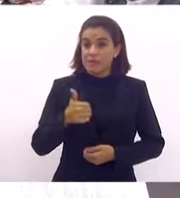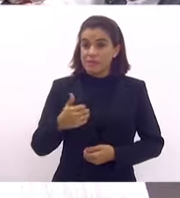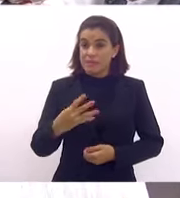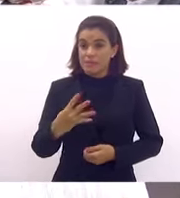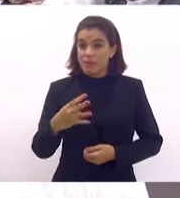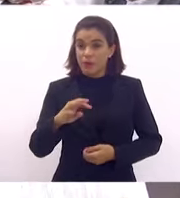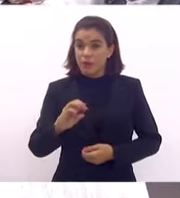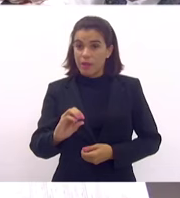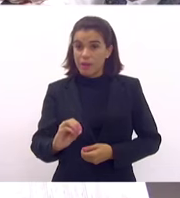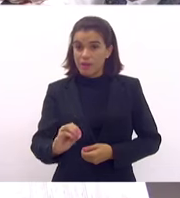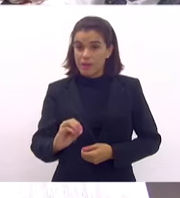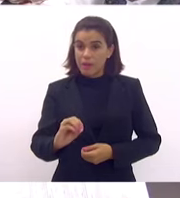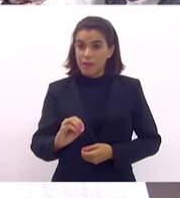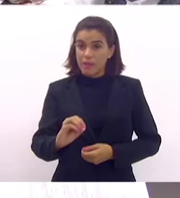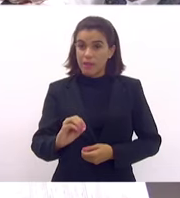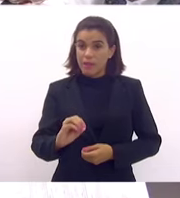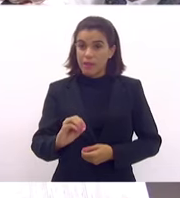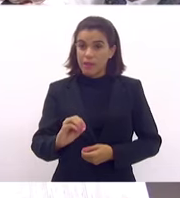140,